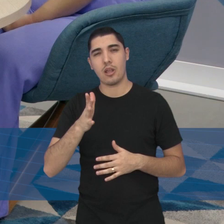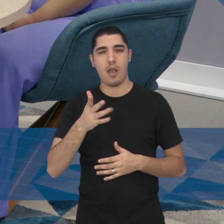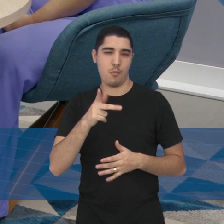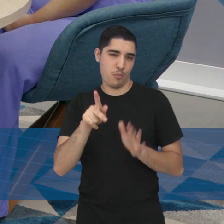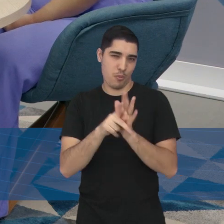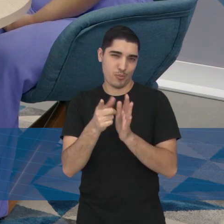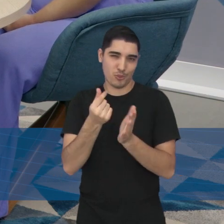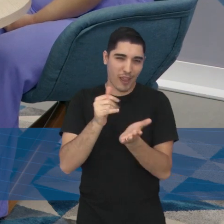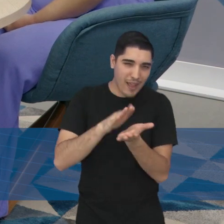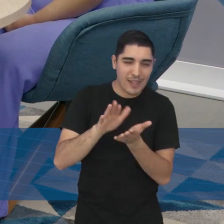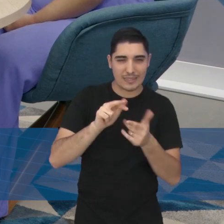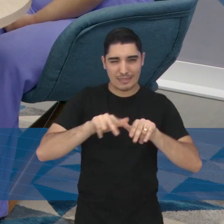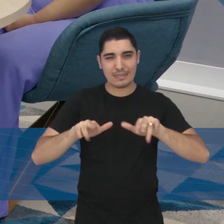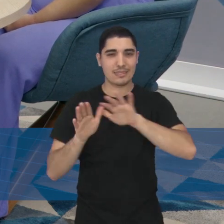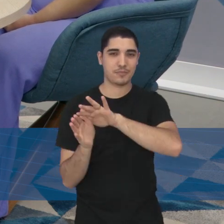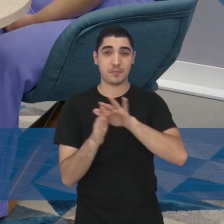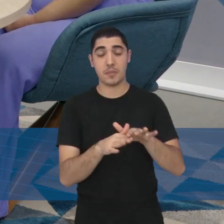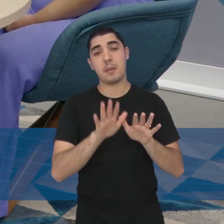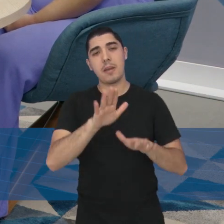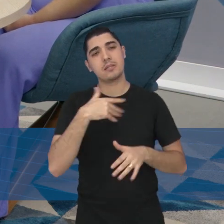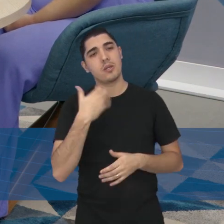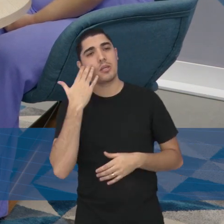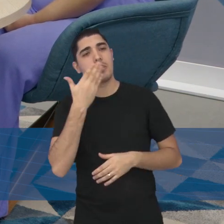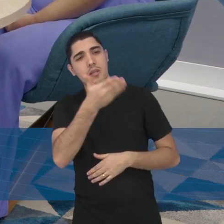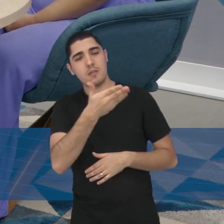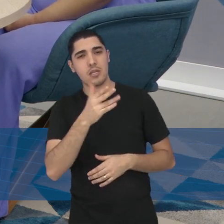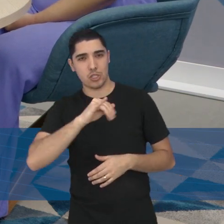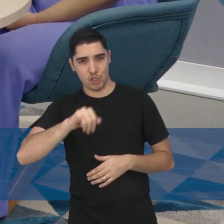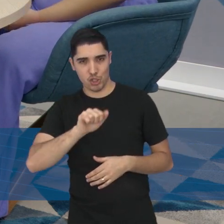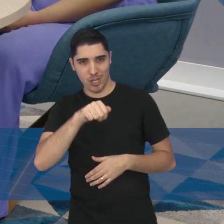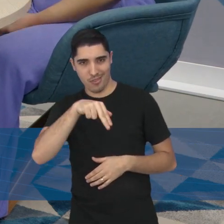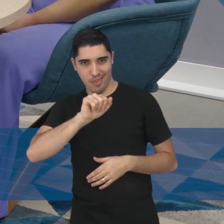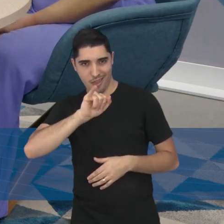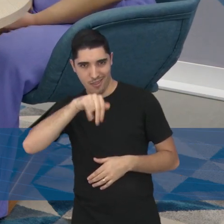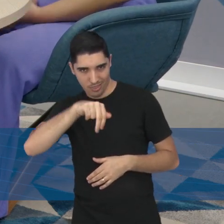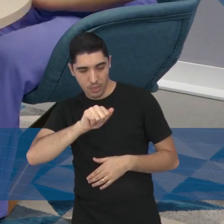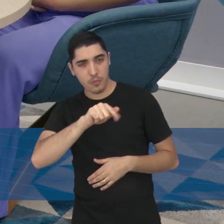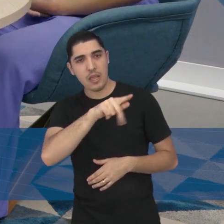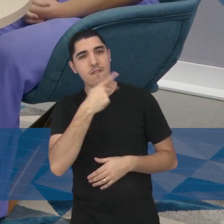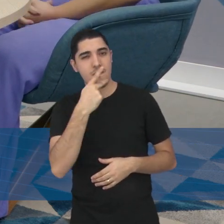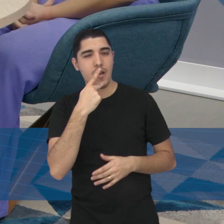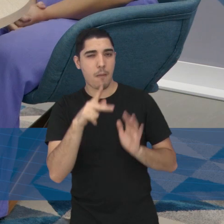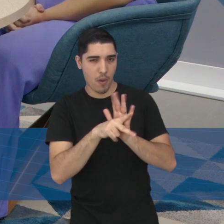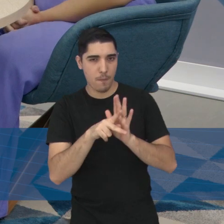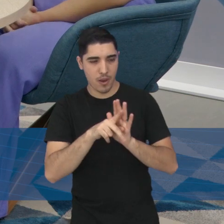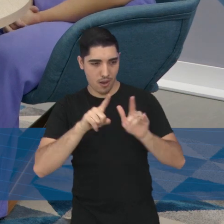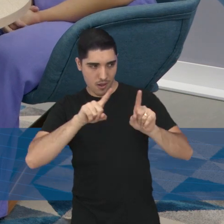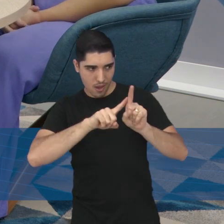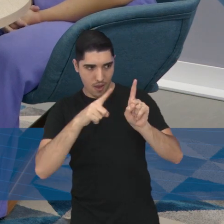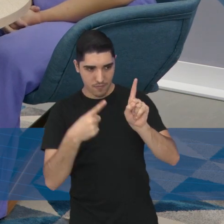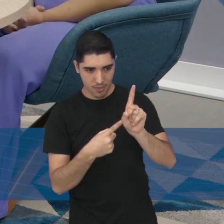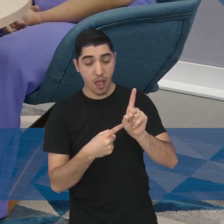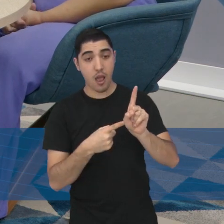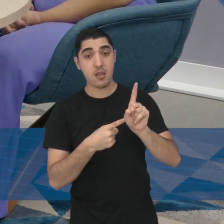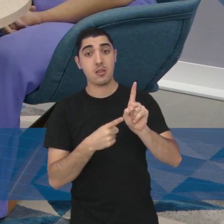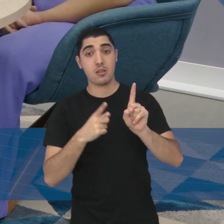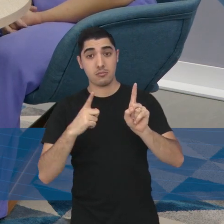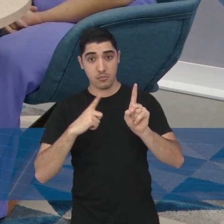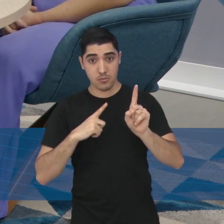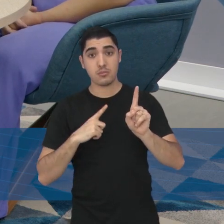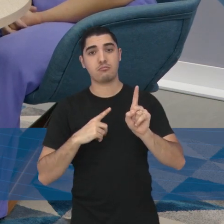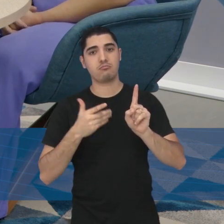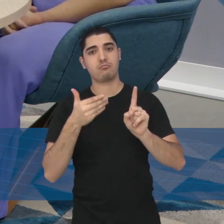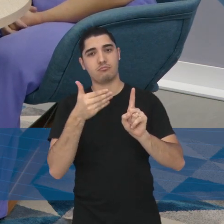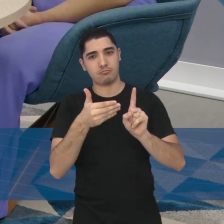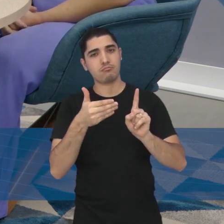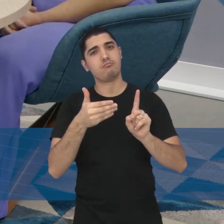Queria falar com você, Janaína, porque quando a gente fala em gravidez, quando você tem um filho, né, você acaba, pelo menos